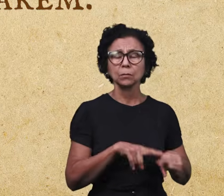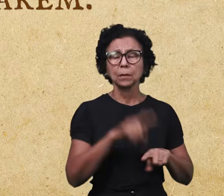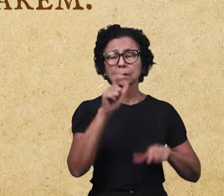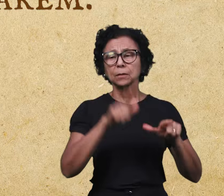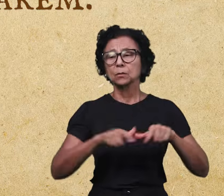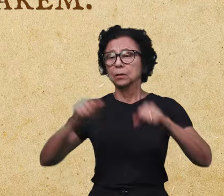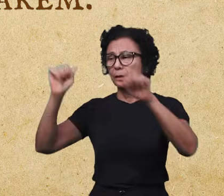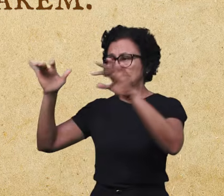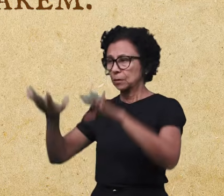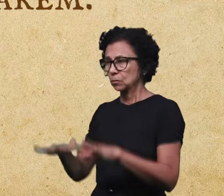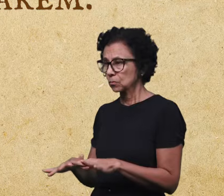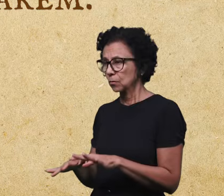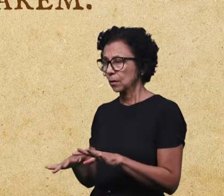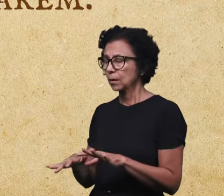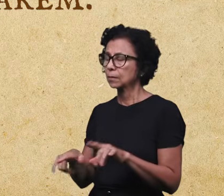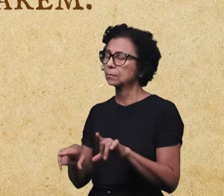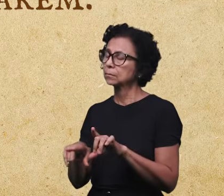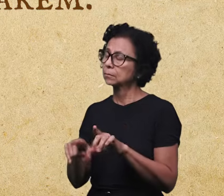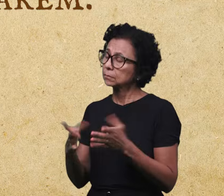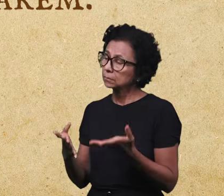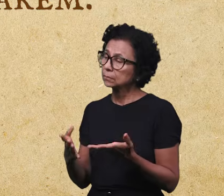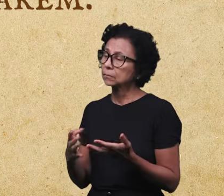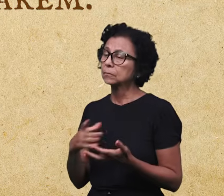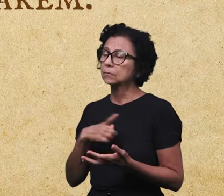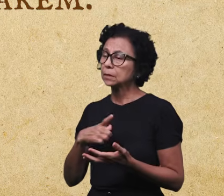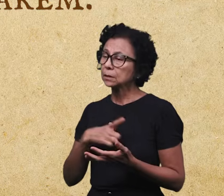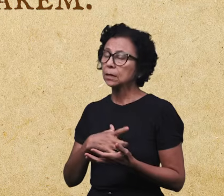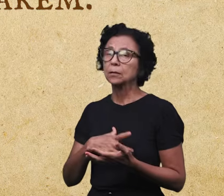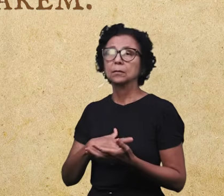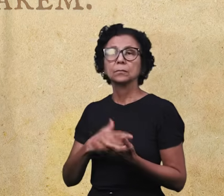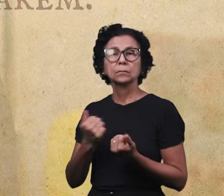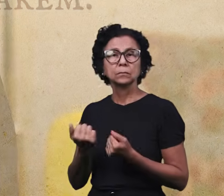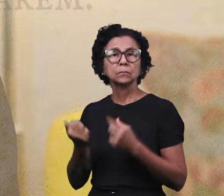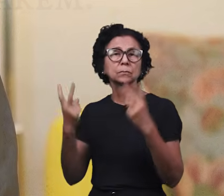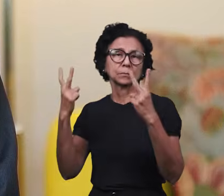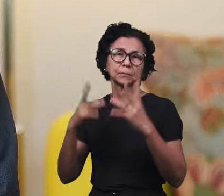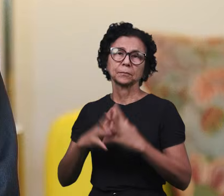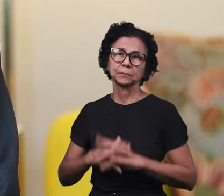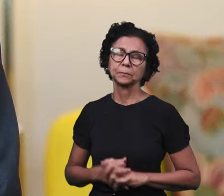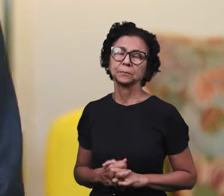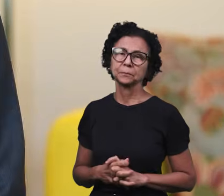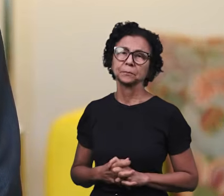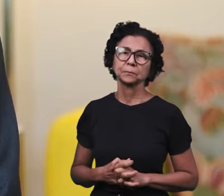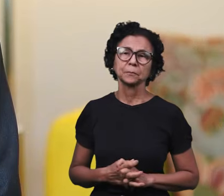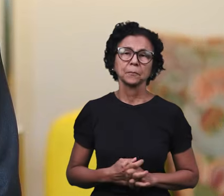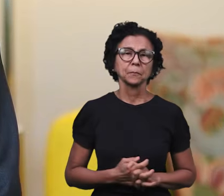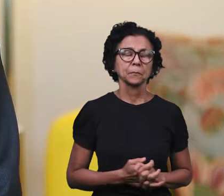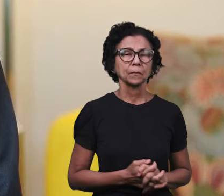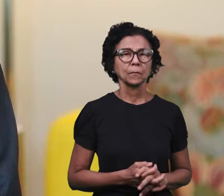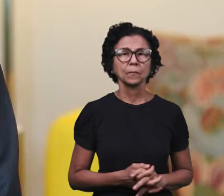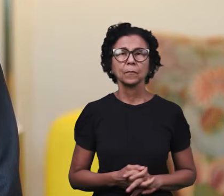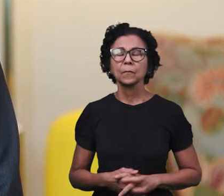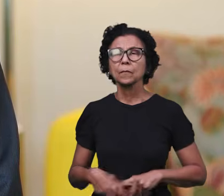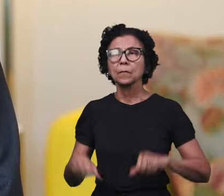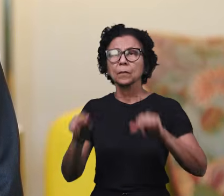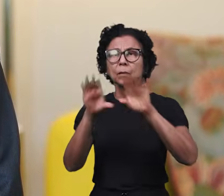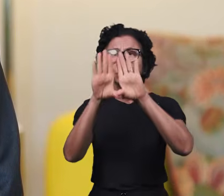ele fala, ele usa alguns elementos que são proféticos, né? O primeiro é o orvalho dos